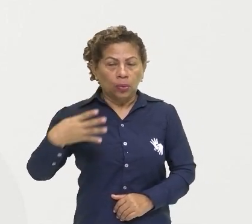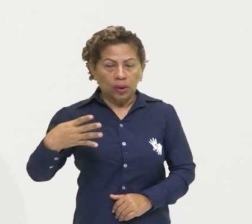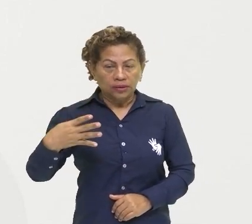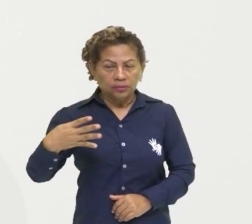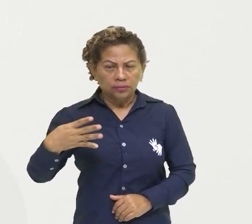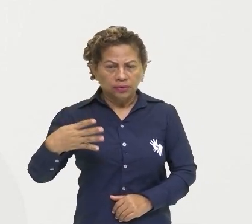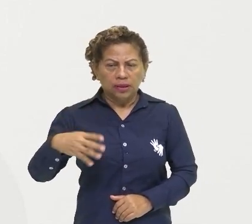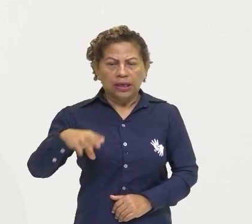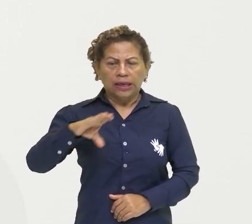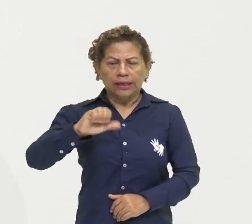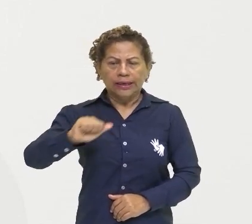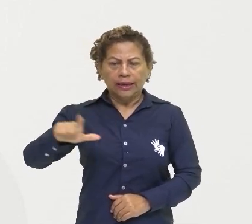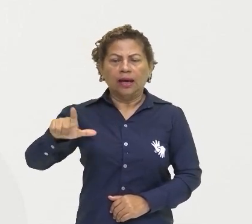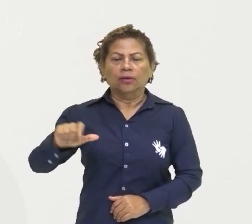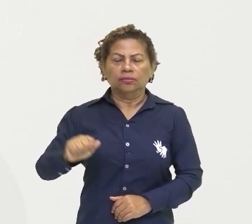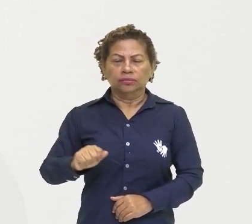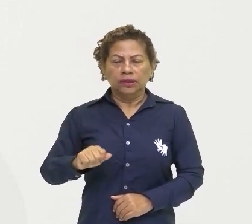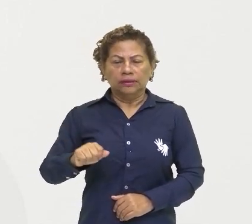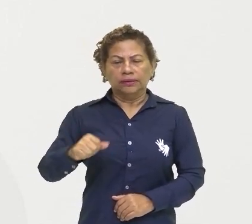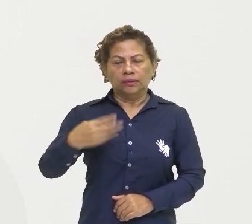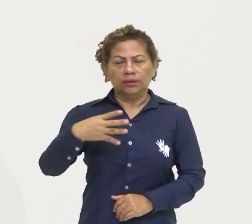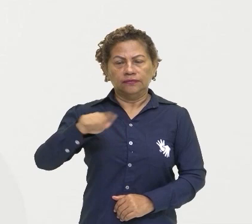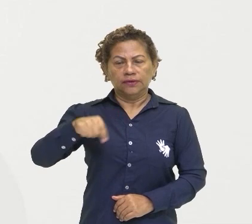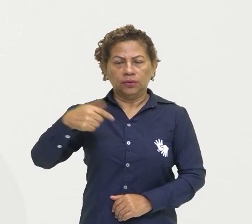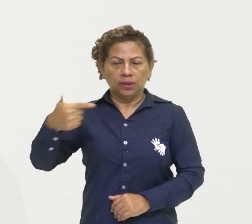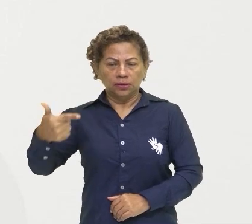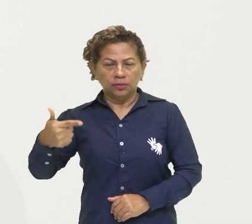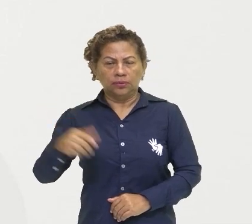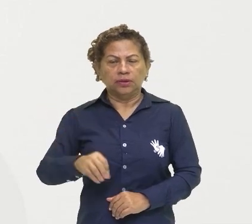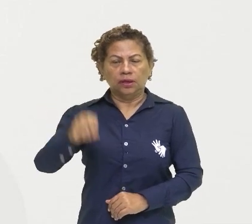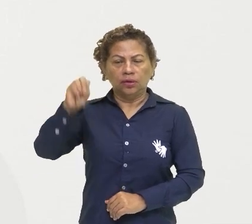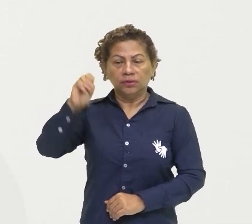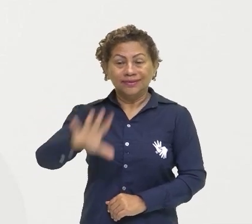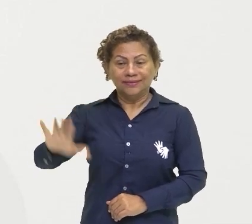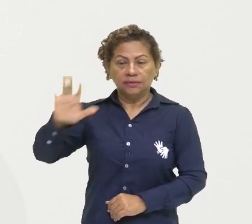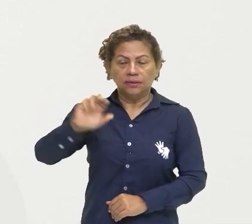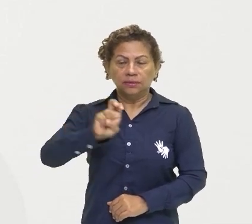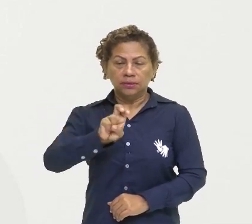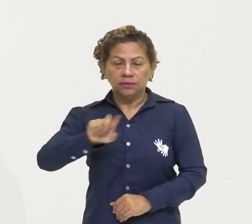Oceania, 5,7%, e olha a África,